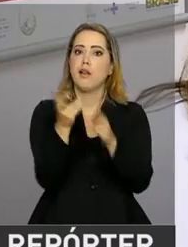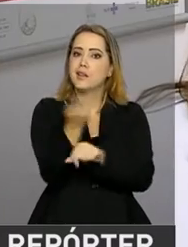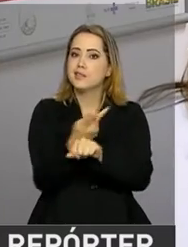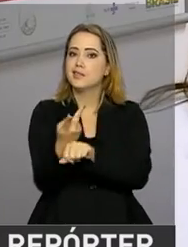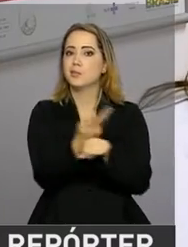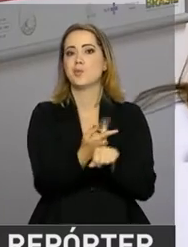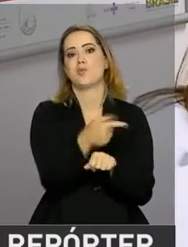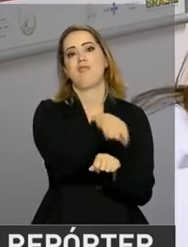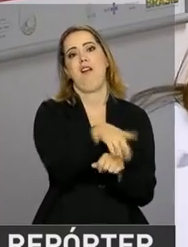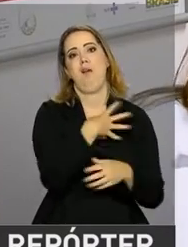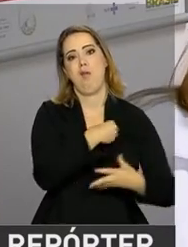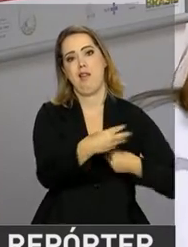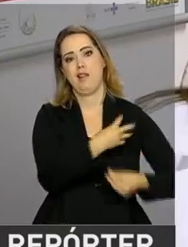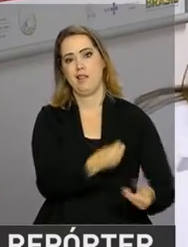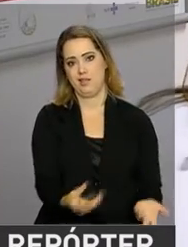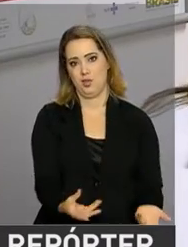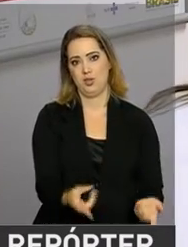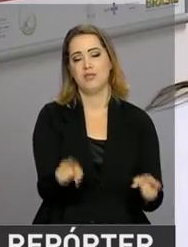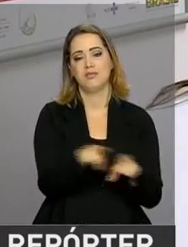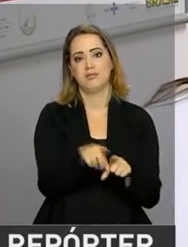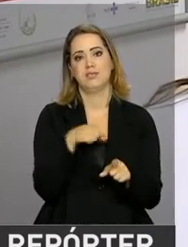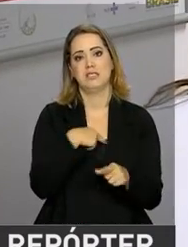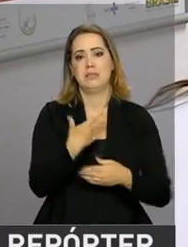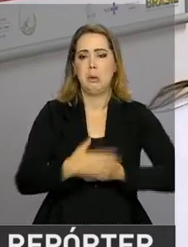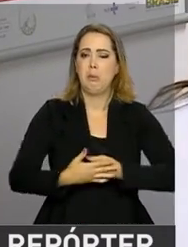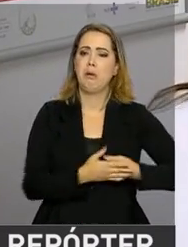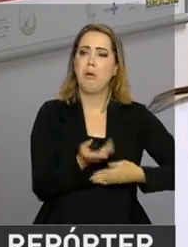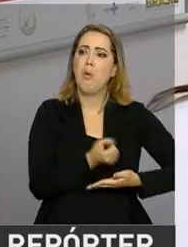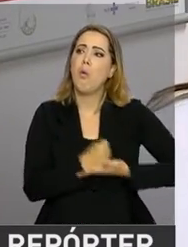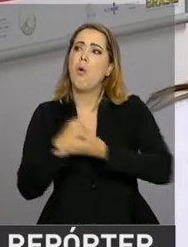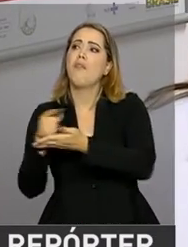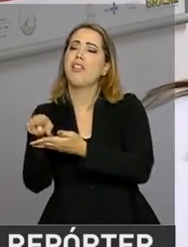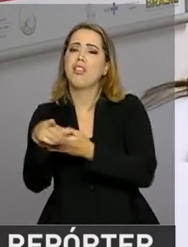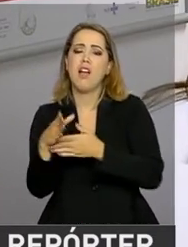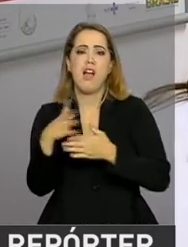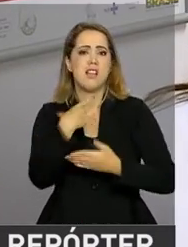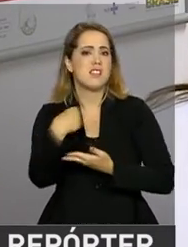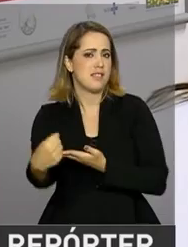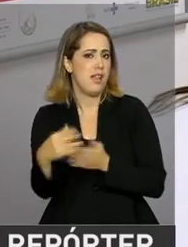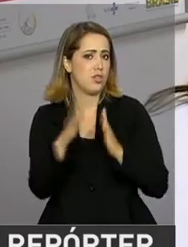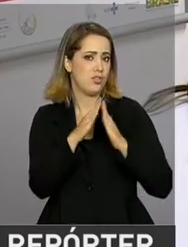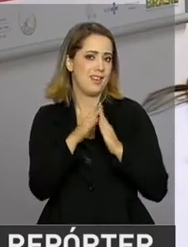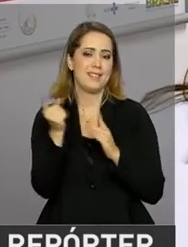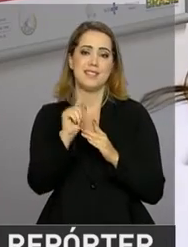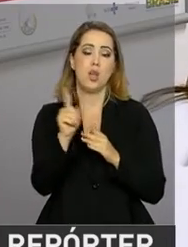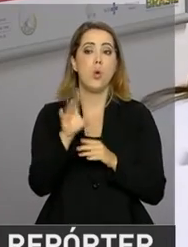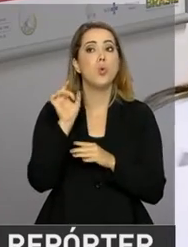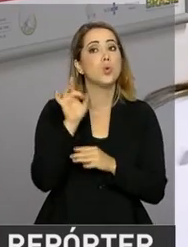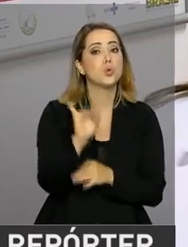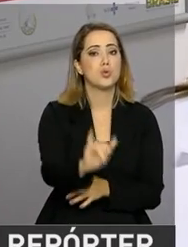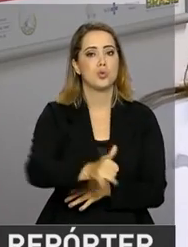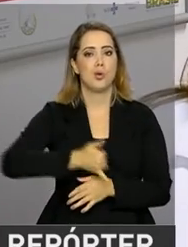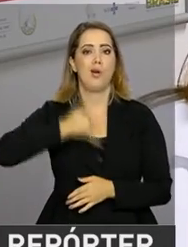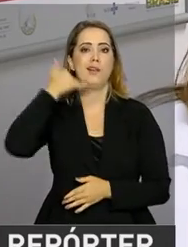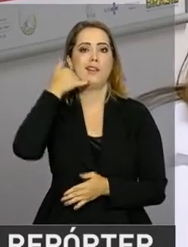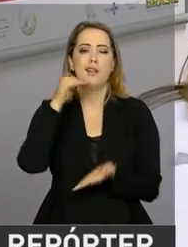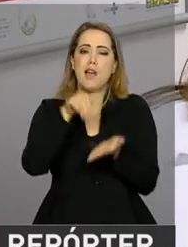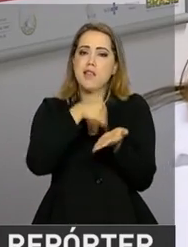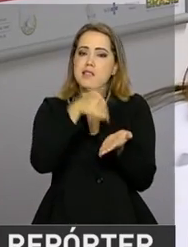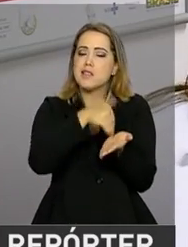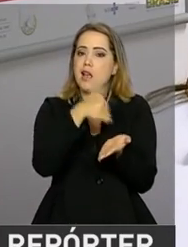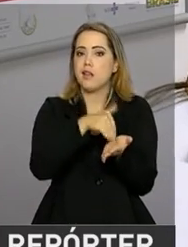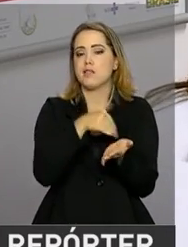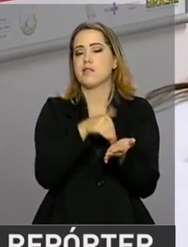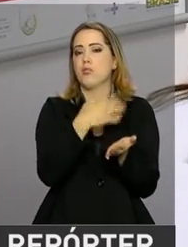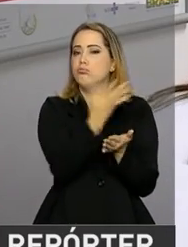a gente entende a eu tô com medo é pequena você queria ter algum defeito não você só tem que ligar fazer essa ficha de inscrição seu